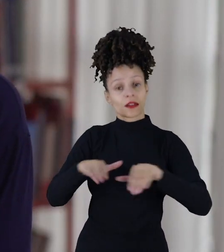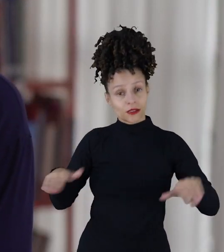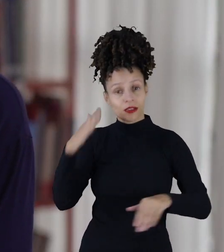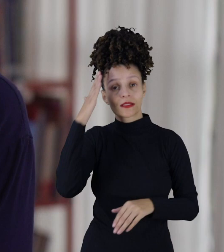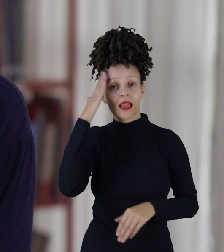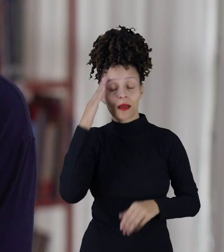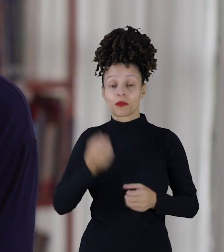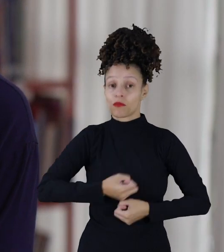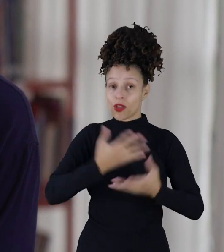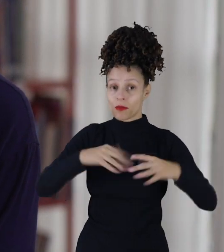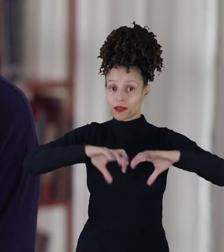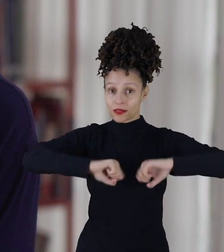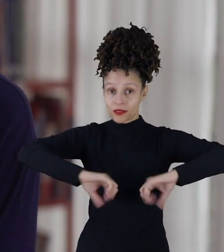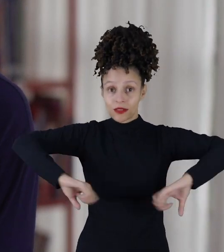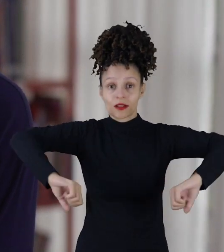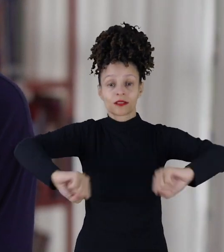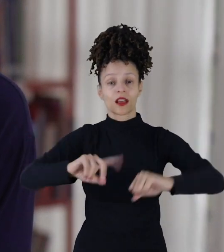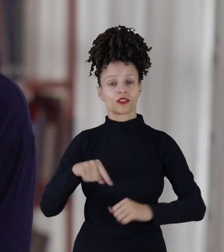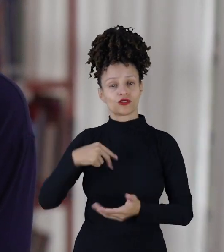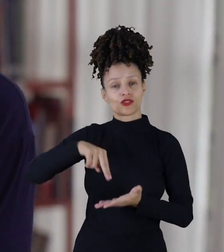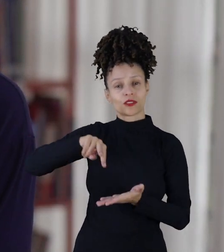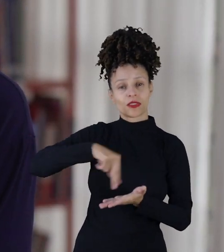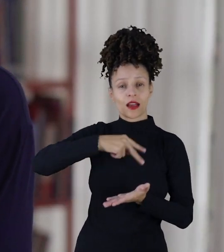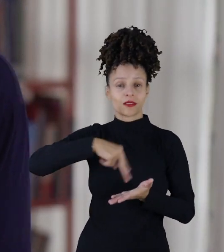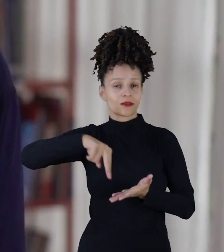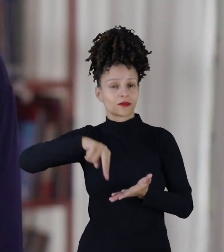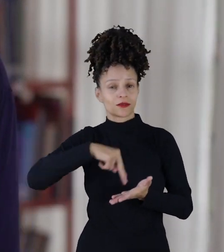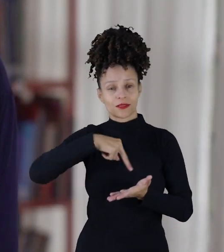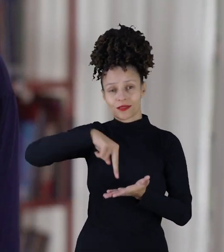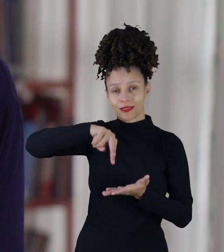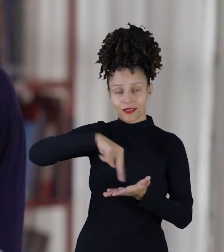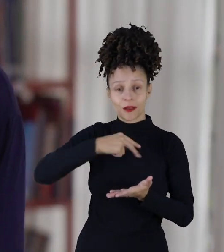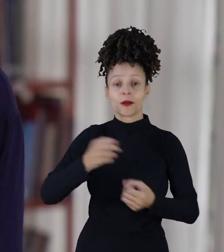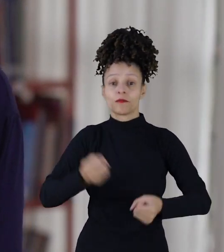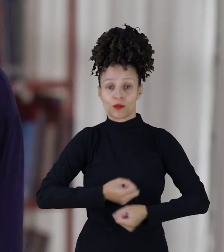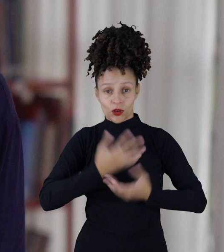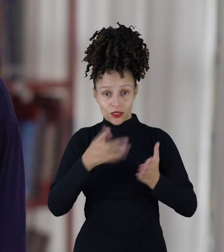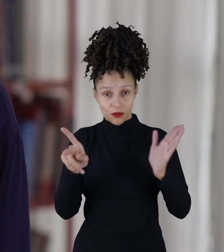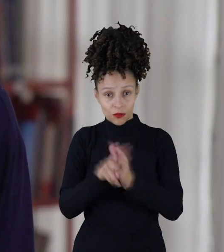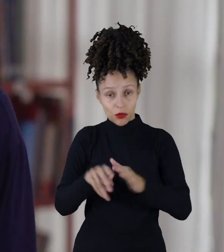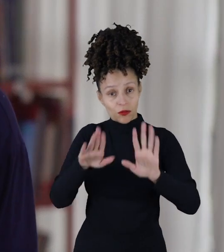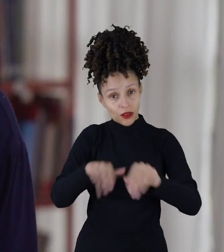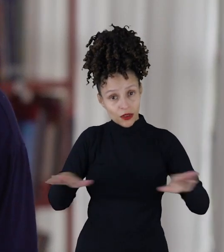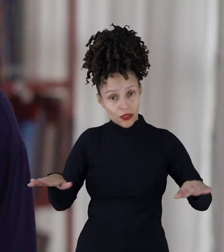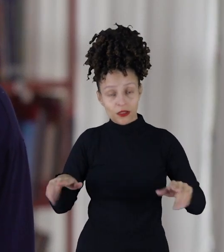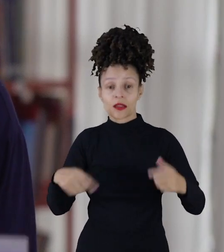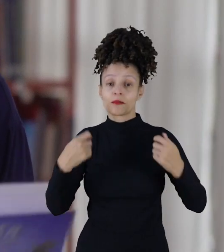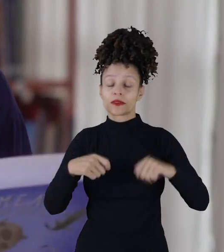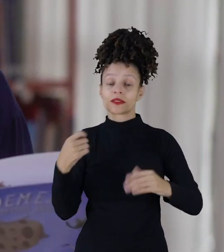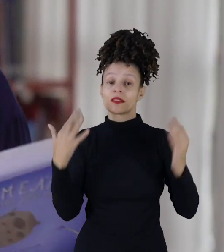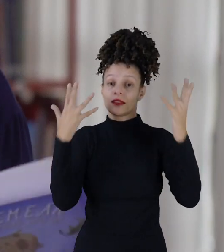Criança sabe que poema é ciranda, que a gente dança e se estonteia. Poesia para